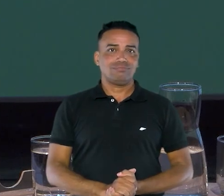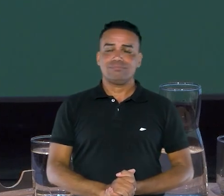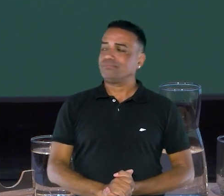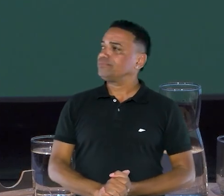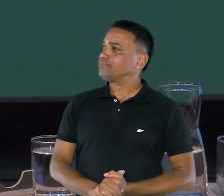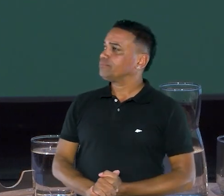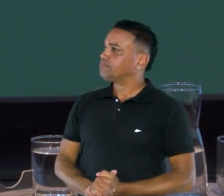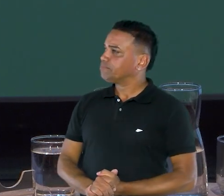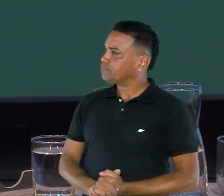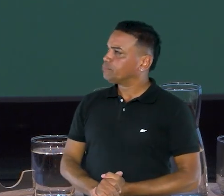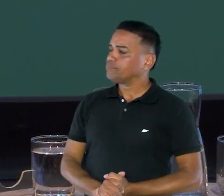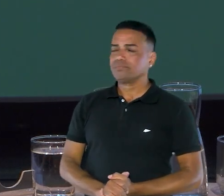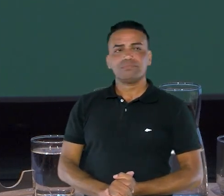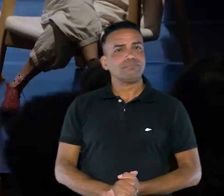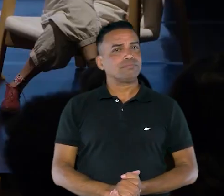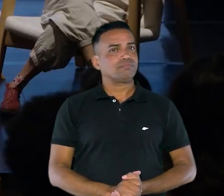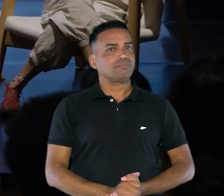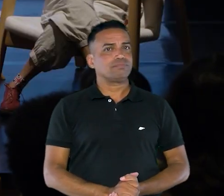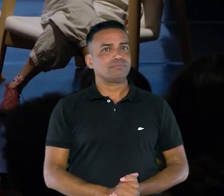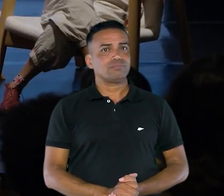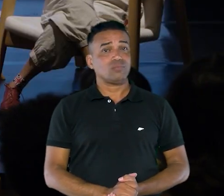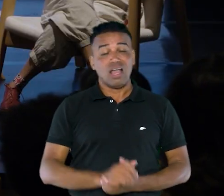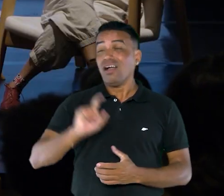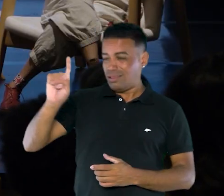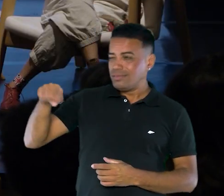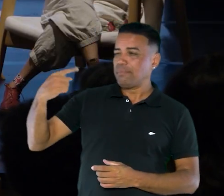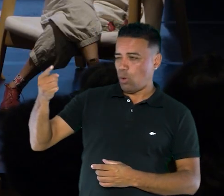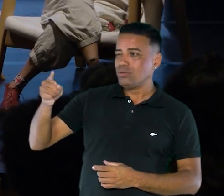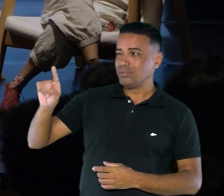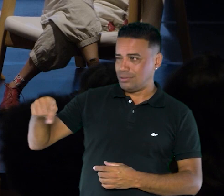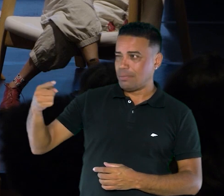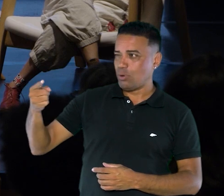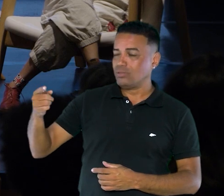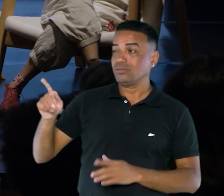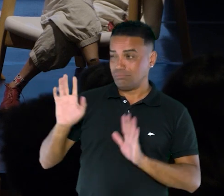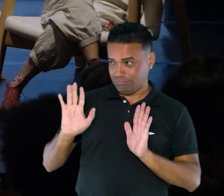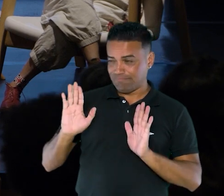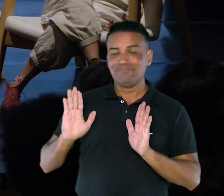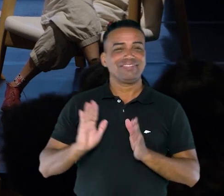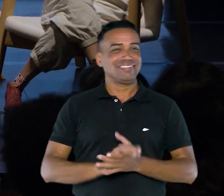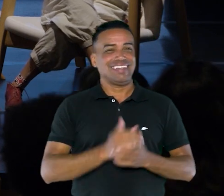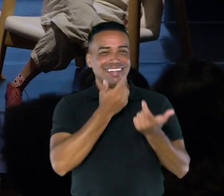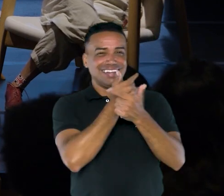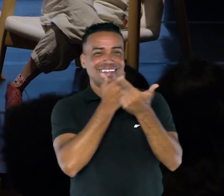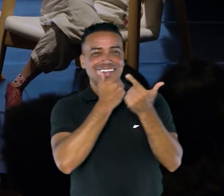O microfone utilizado por Maria parou de funcionar.